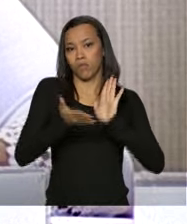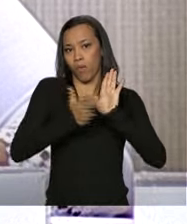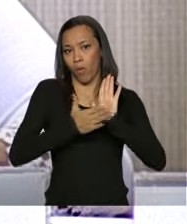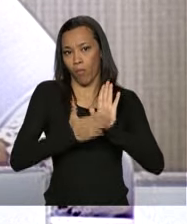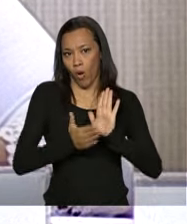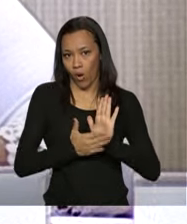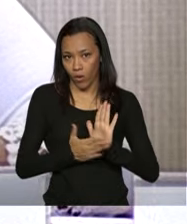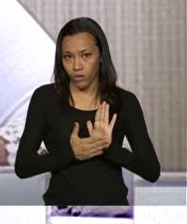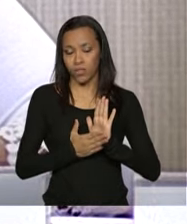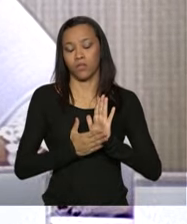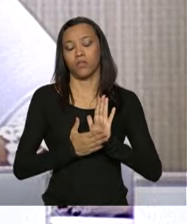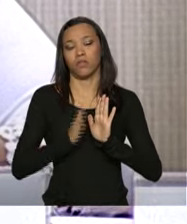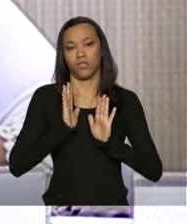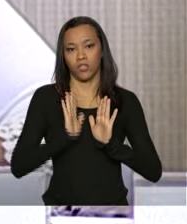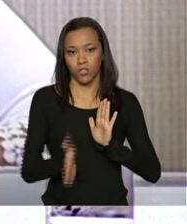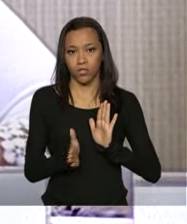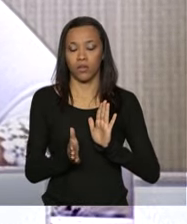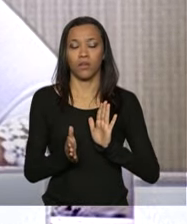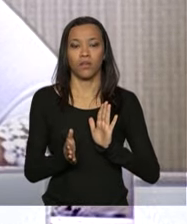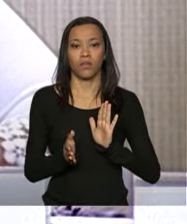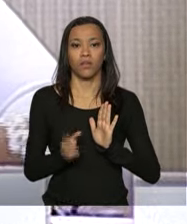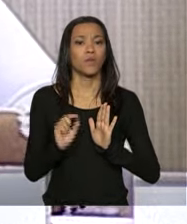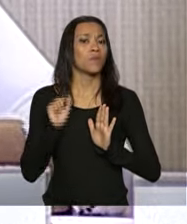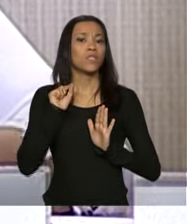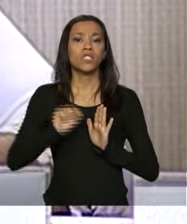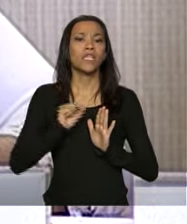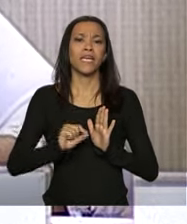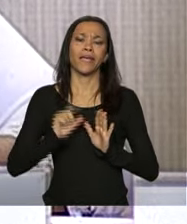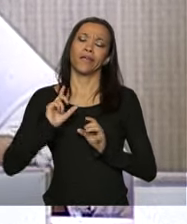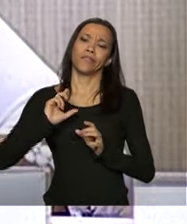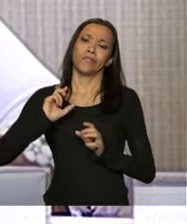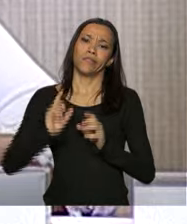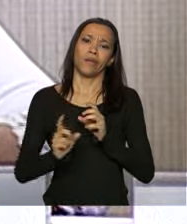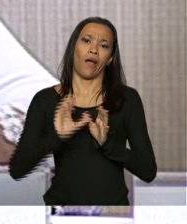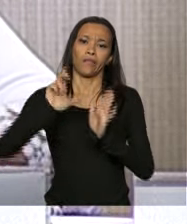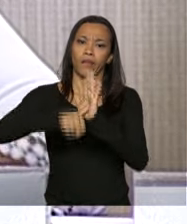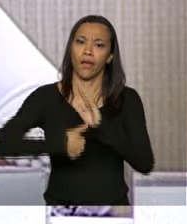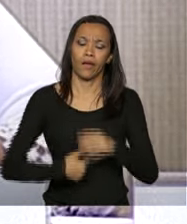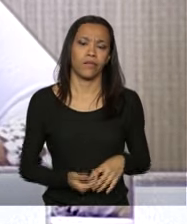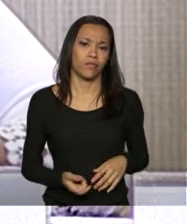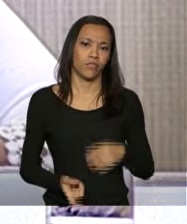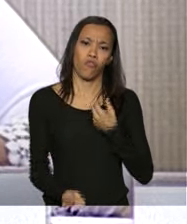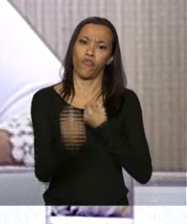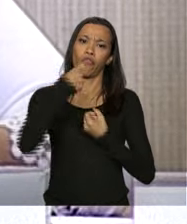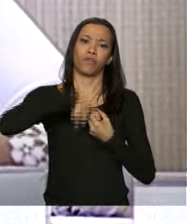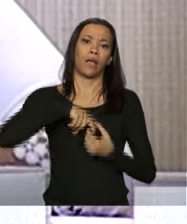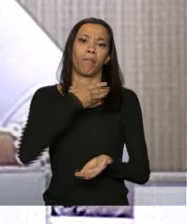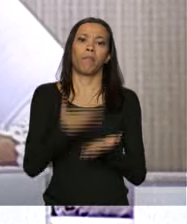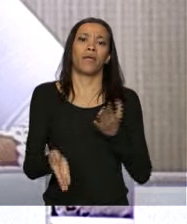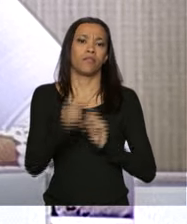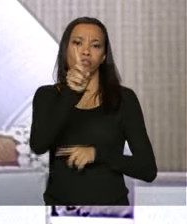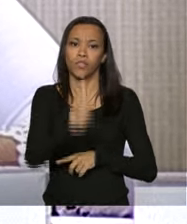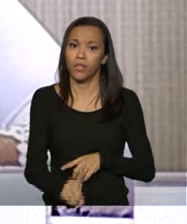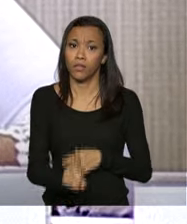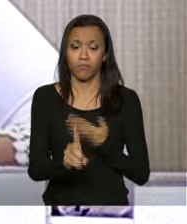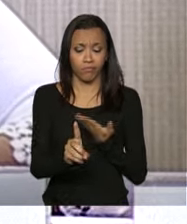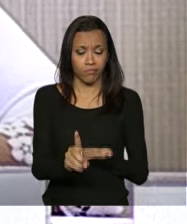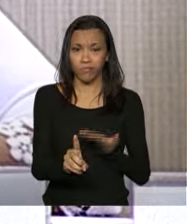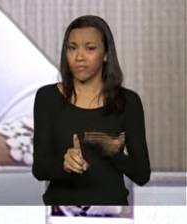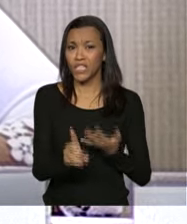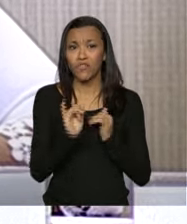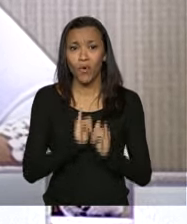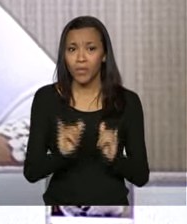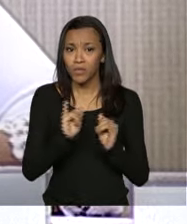que estão sobre a mesa, né, de eh de retrocessos, de redução de direitos, elas estão baseadas